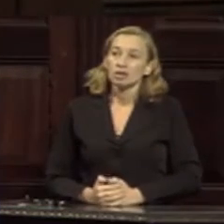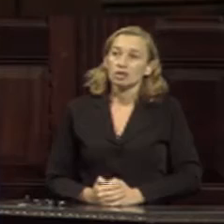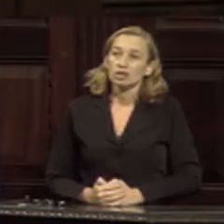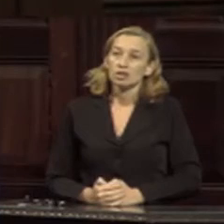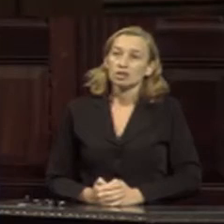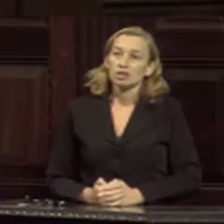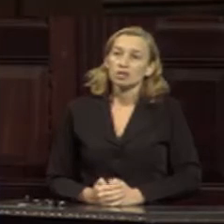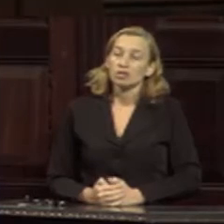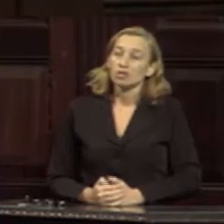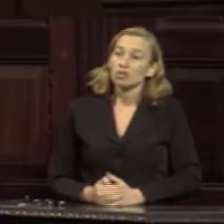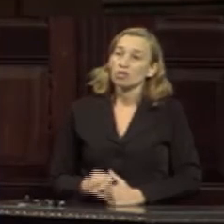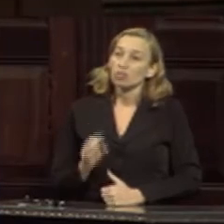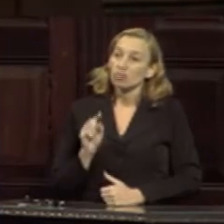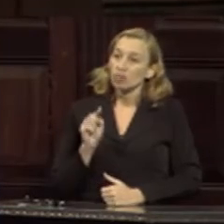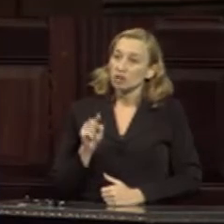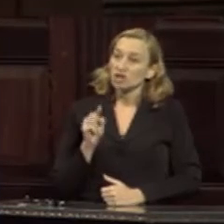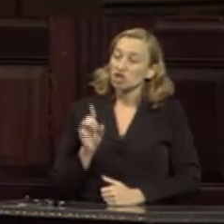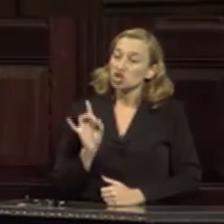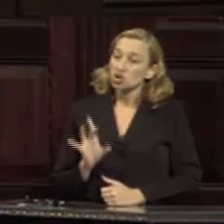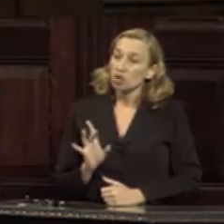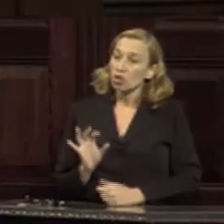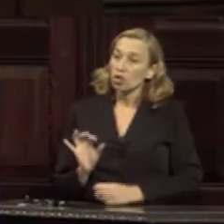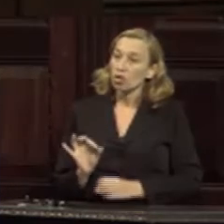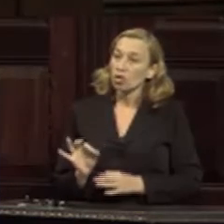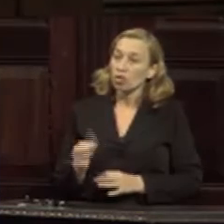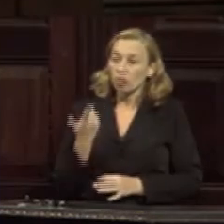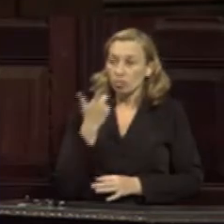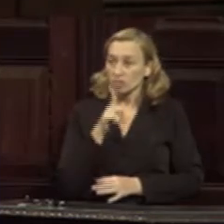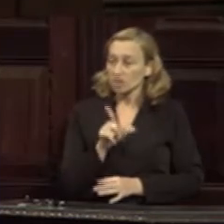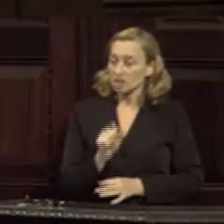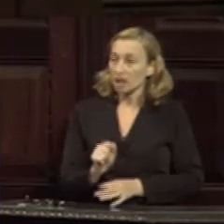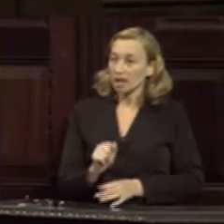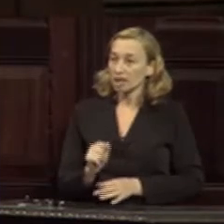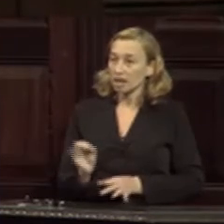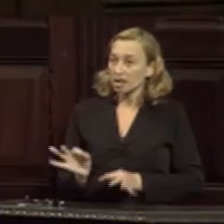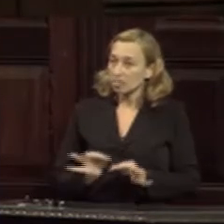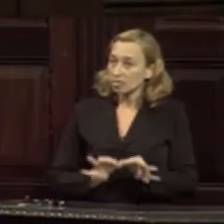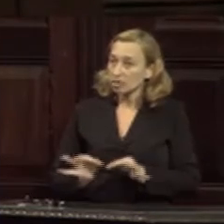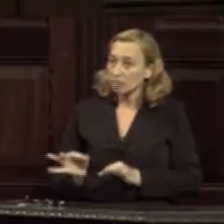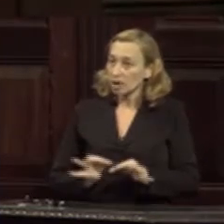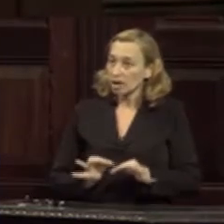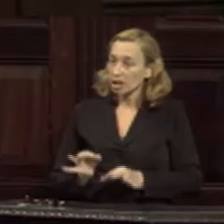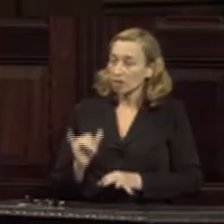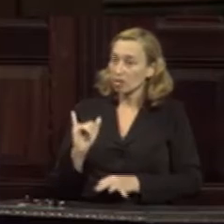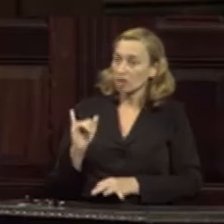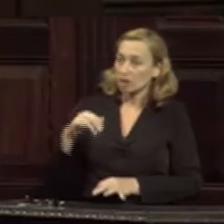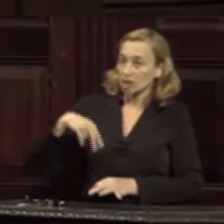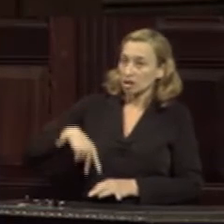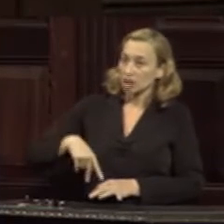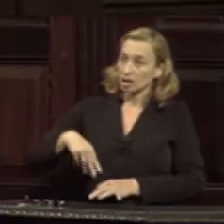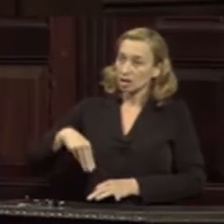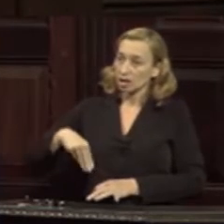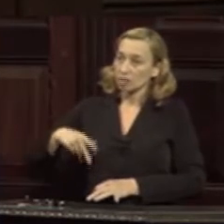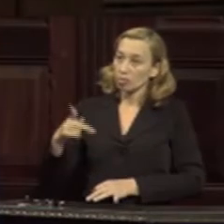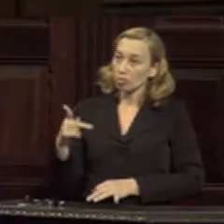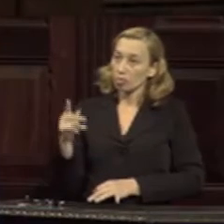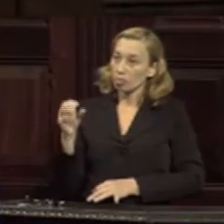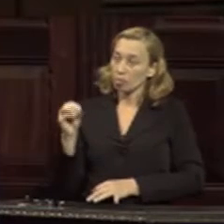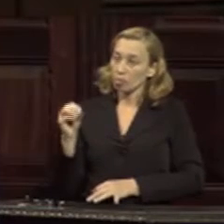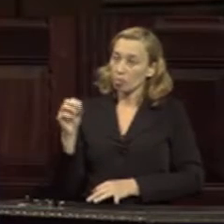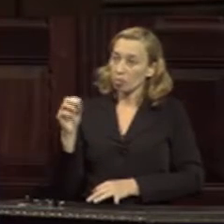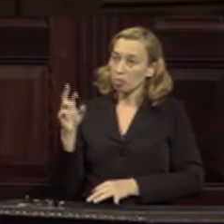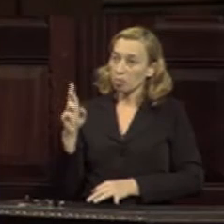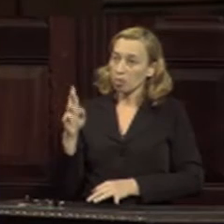só requalifica esses poços maduros com a importação de peças e equipamentos.